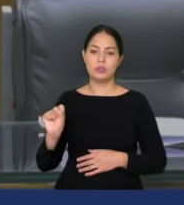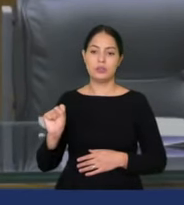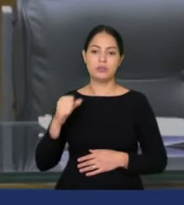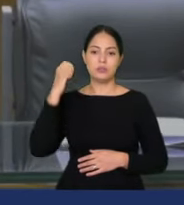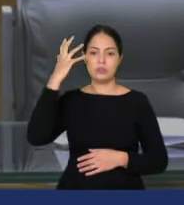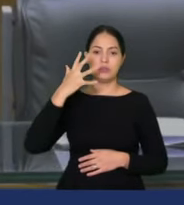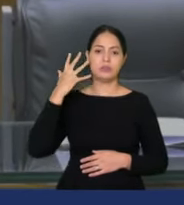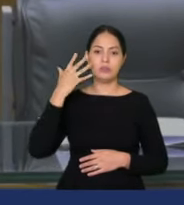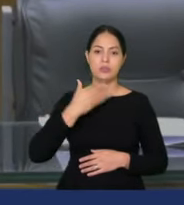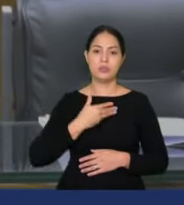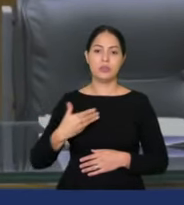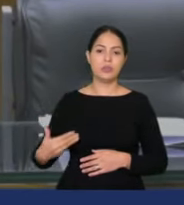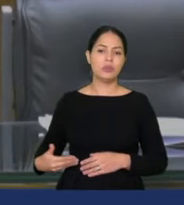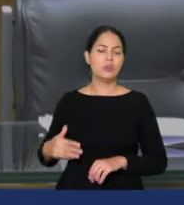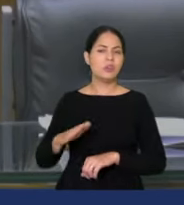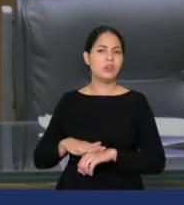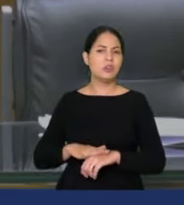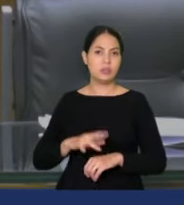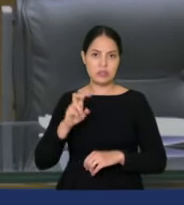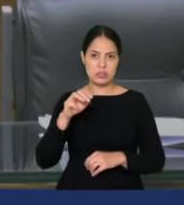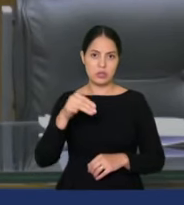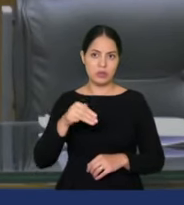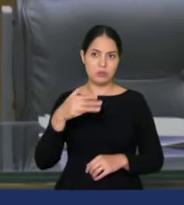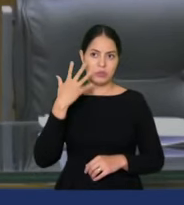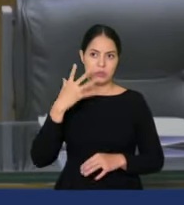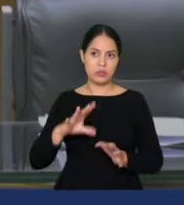pelo tempo de 5 minutos.